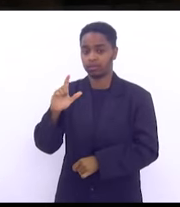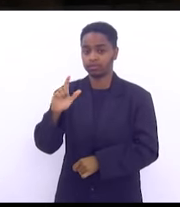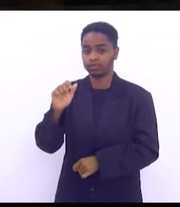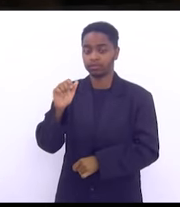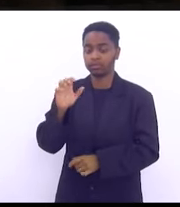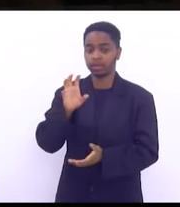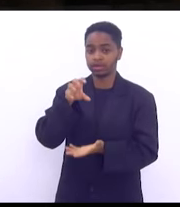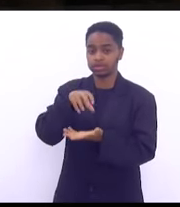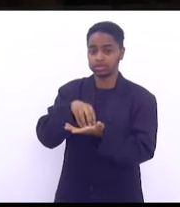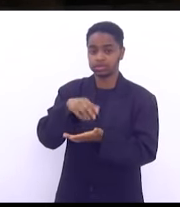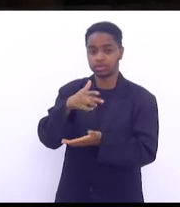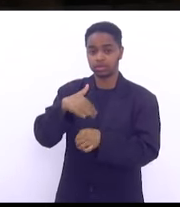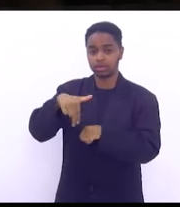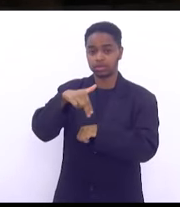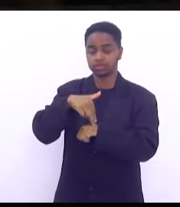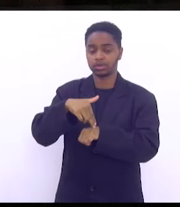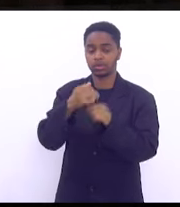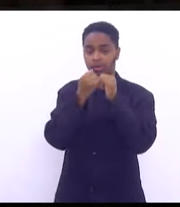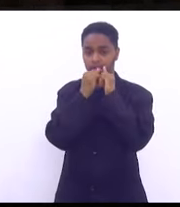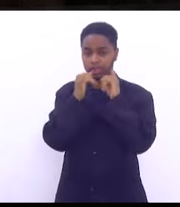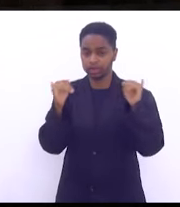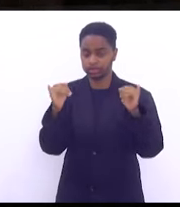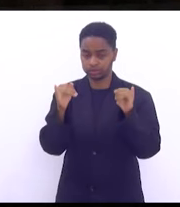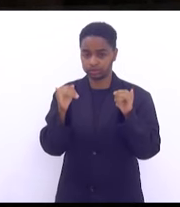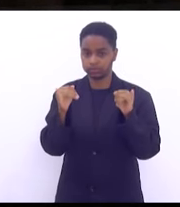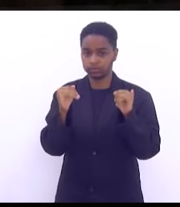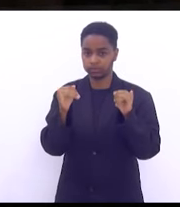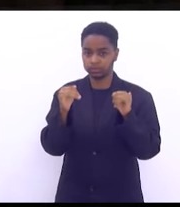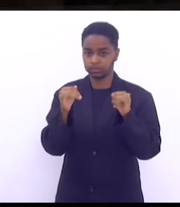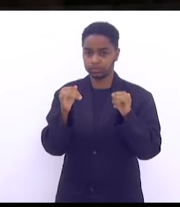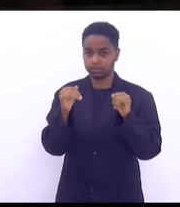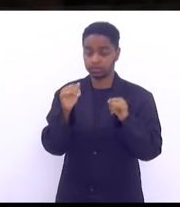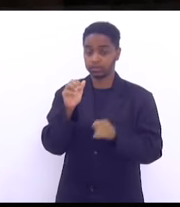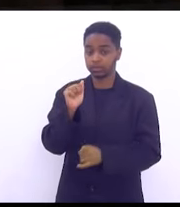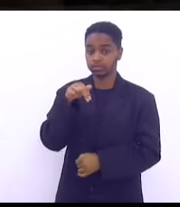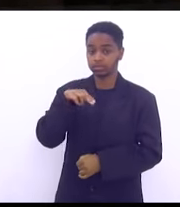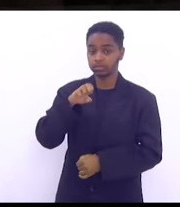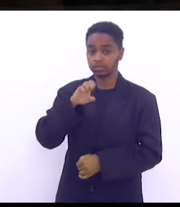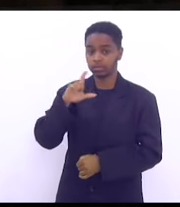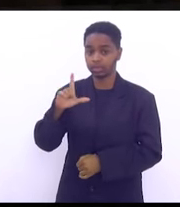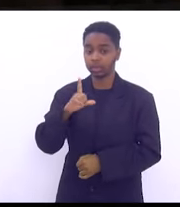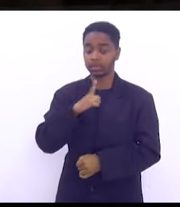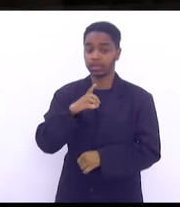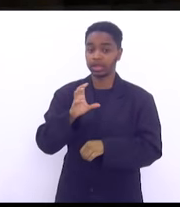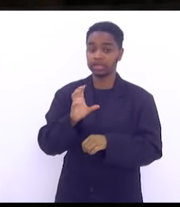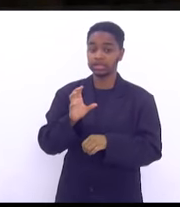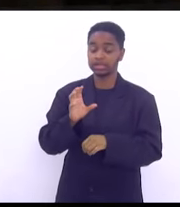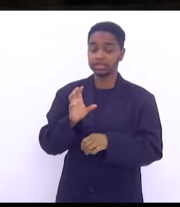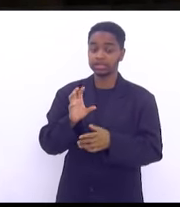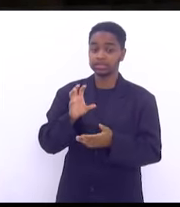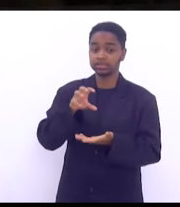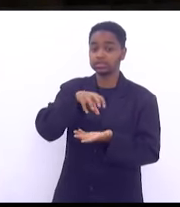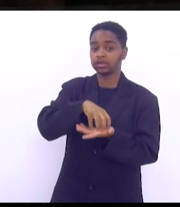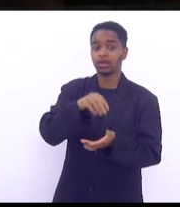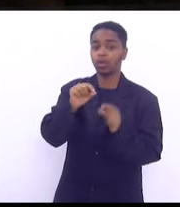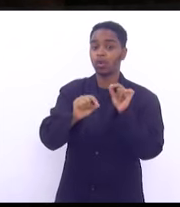Agência Nacional de Energia Elétrica. A ANEEL tem sede em Brasília.